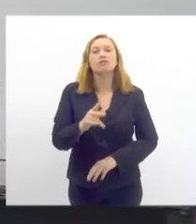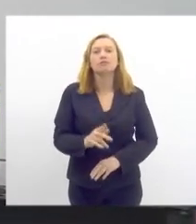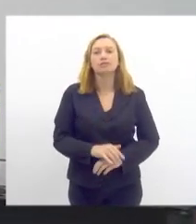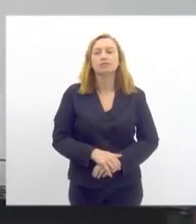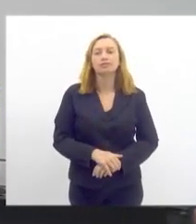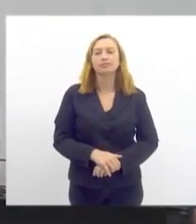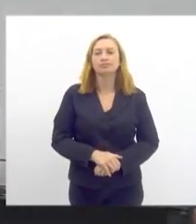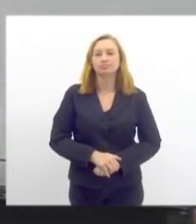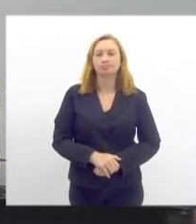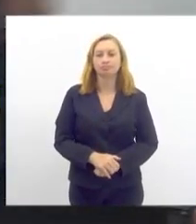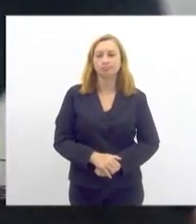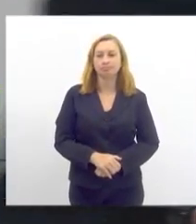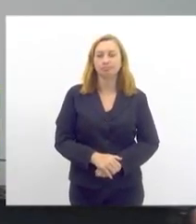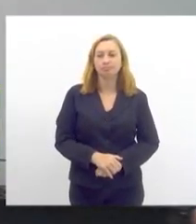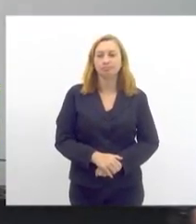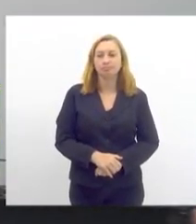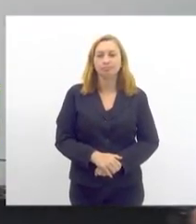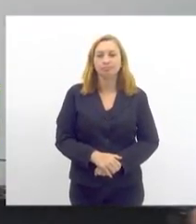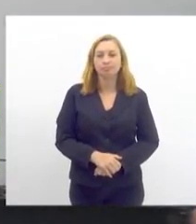seguinte.